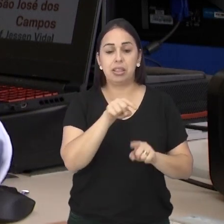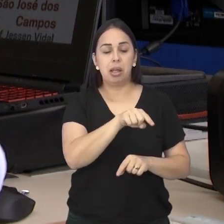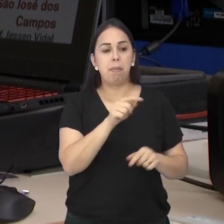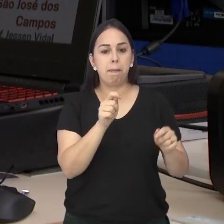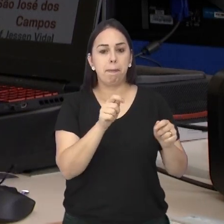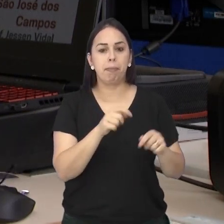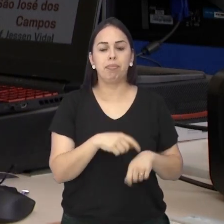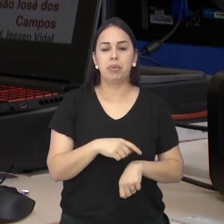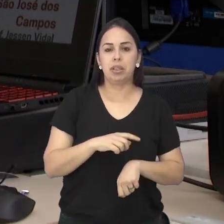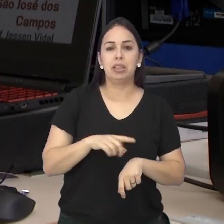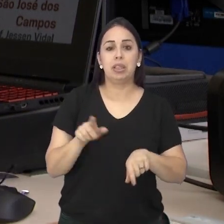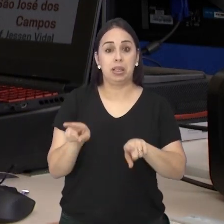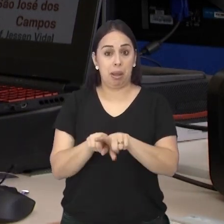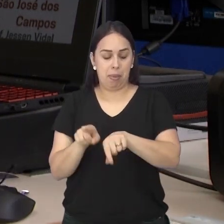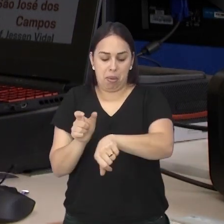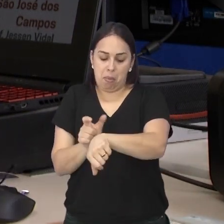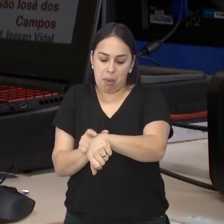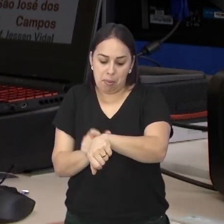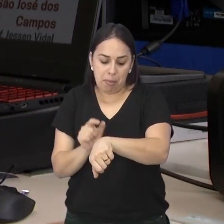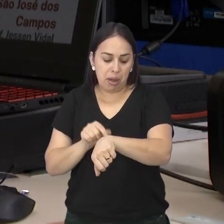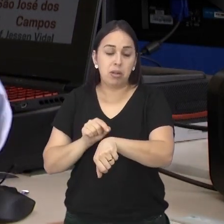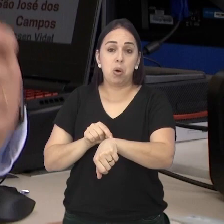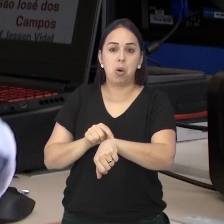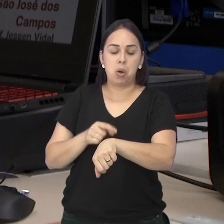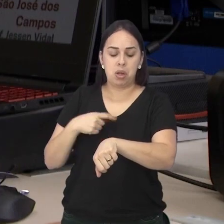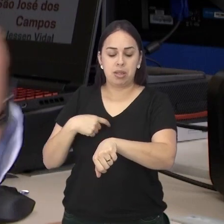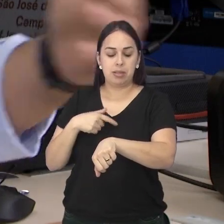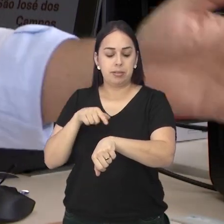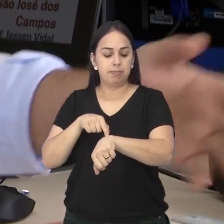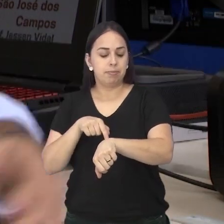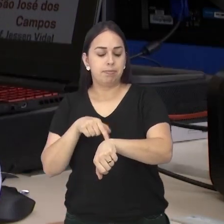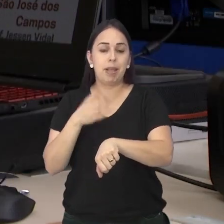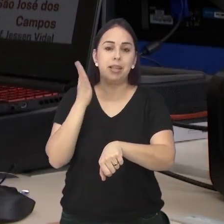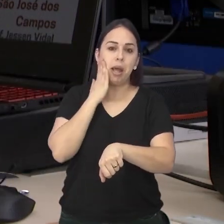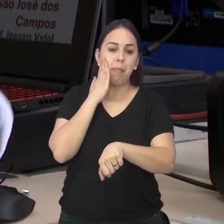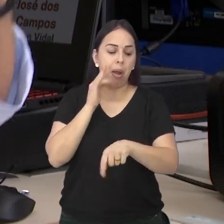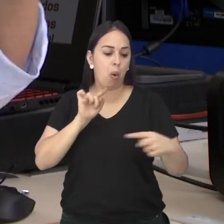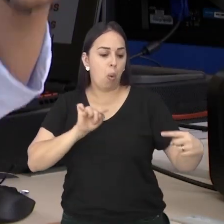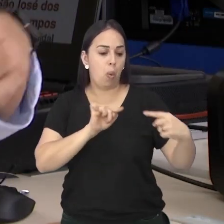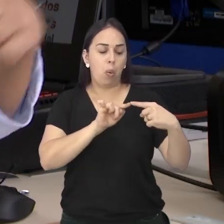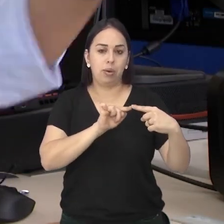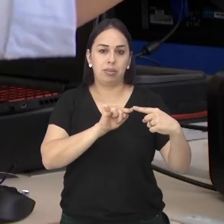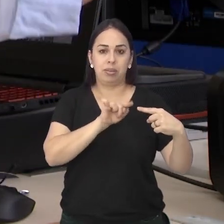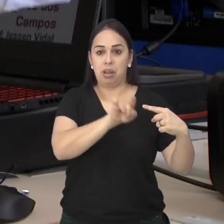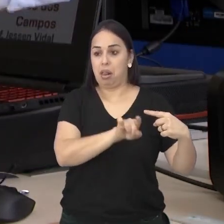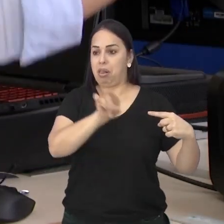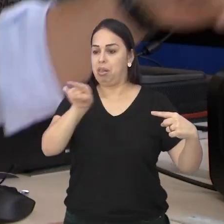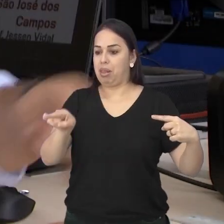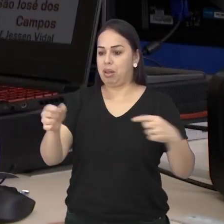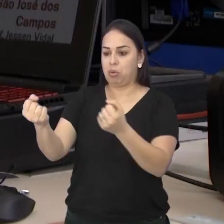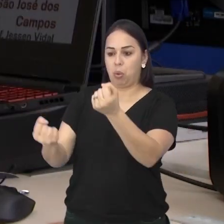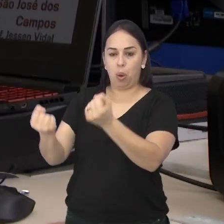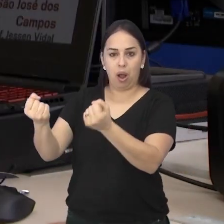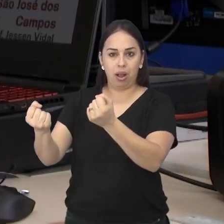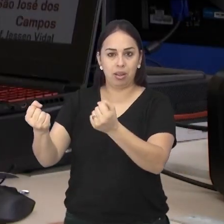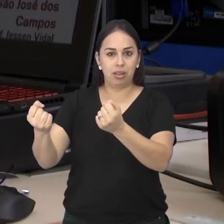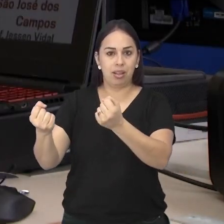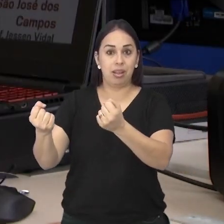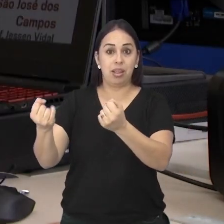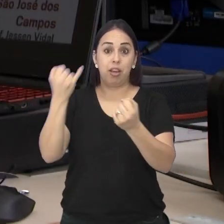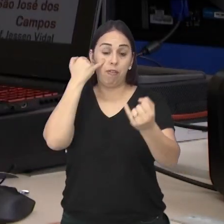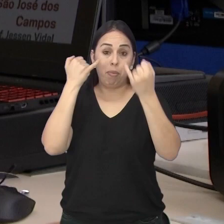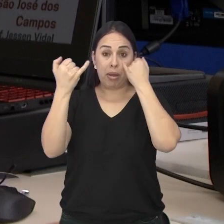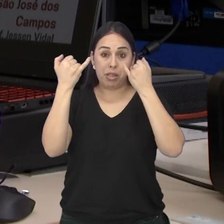outros e que percebam, o nosso relógio nos dizendo onde estamos para esse carro podendo dizer para outros carros onde eles